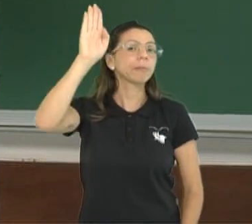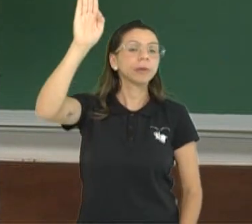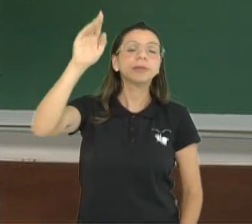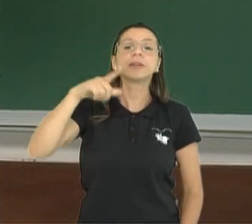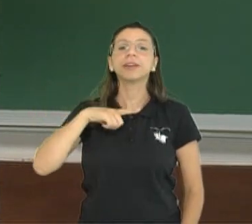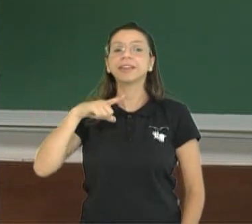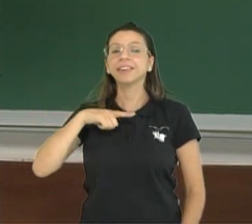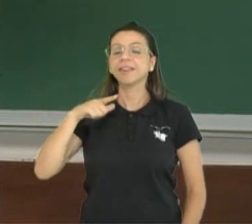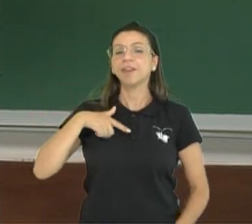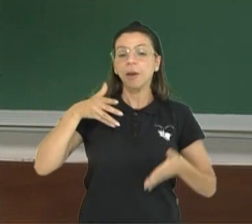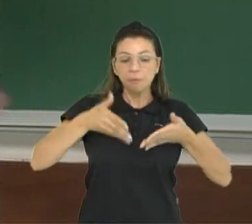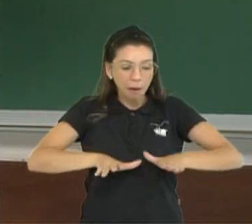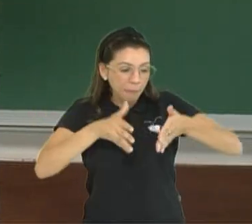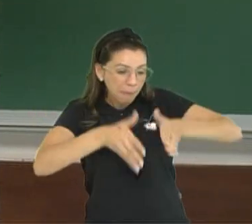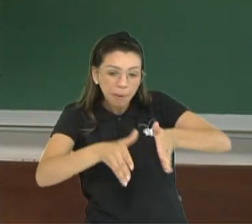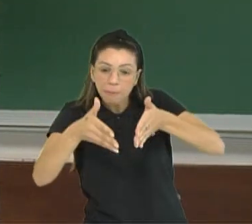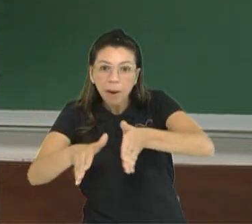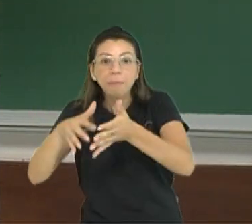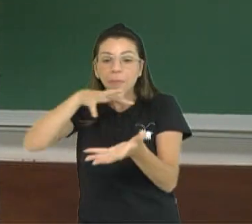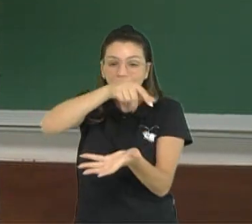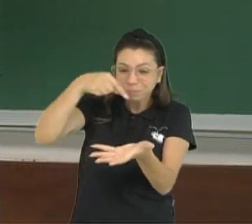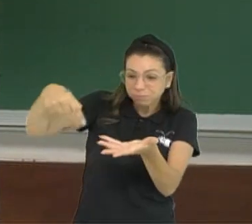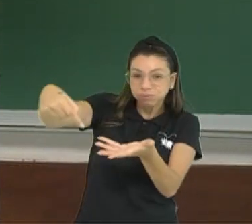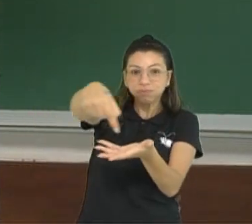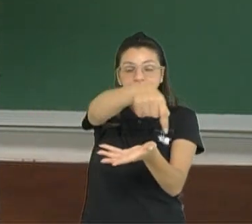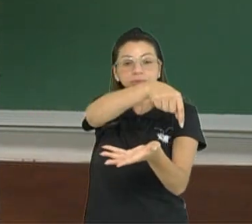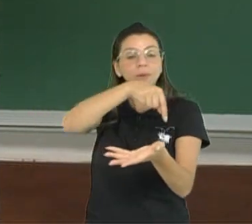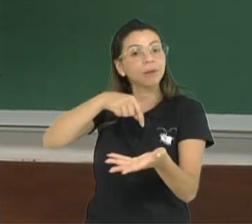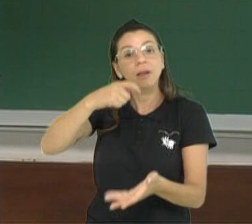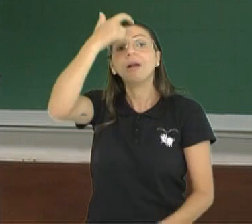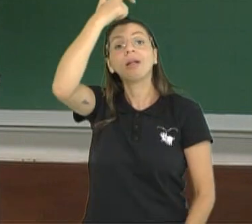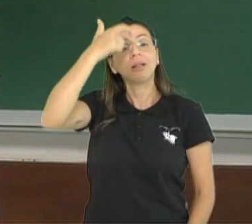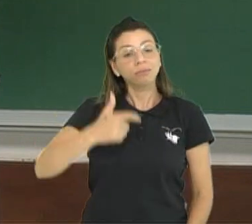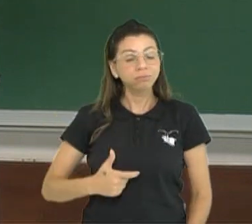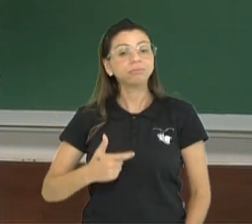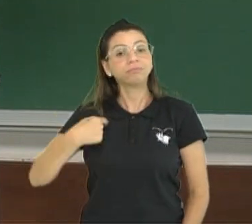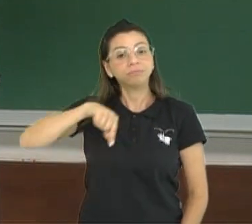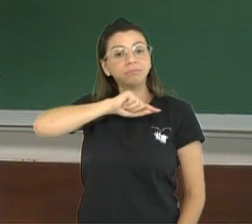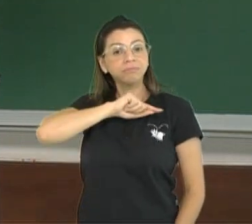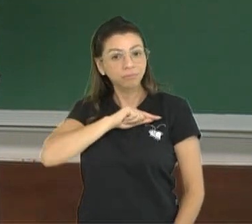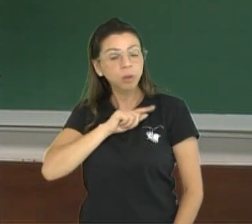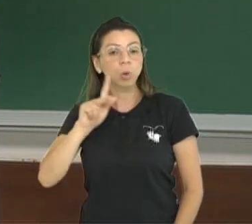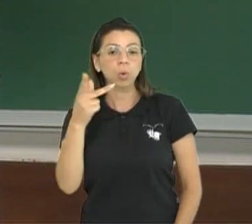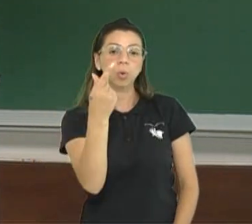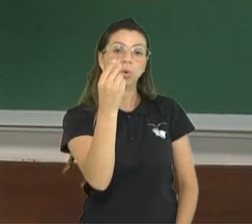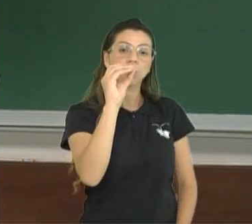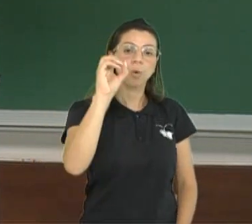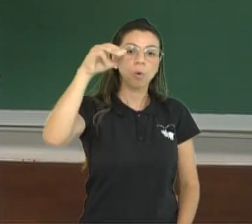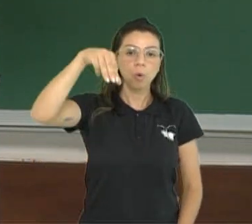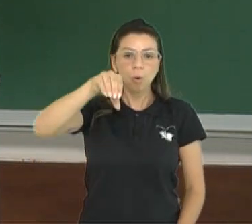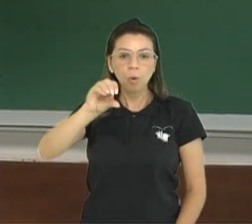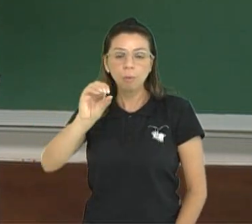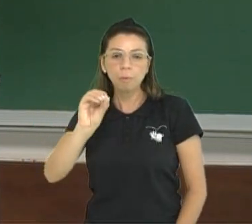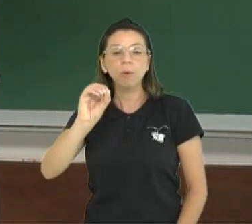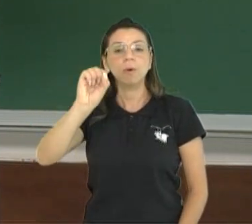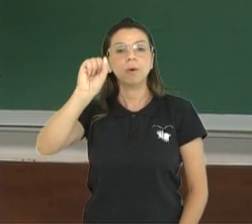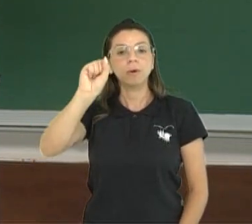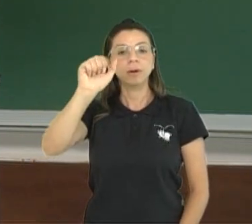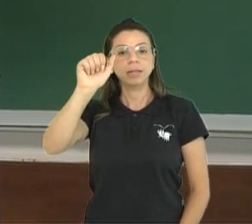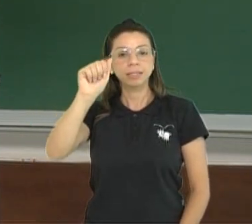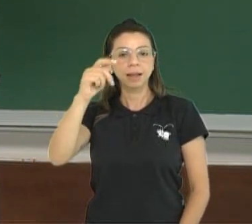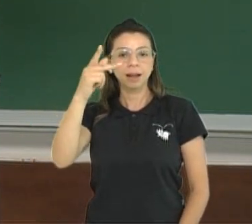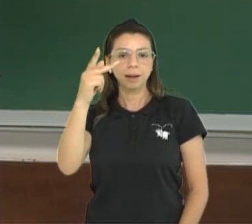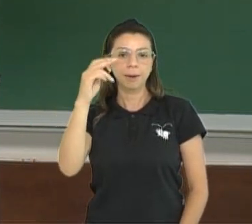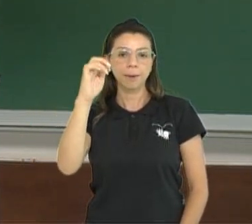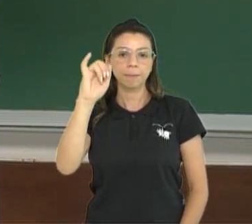povoar o planeta Terra inteiro. É a nossa espécie, o Homo sapiens sapiens, que em alguns